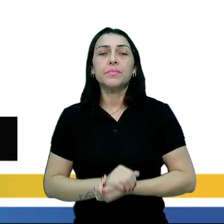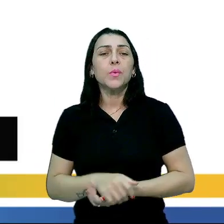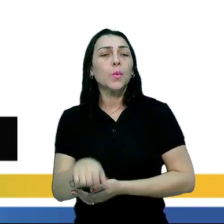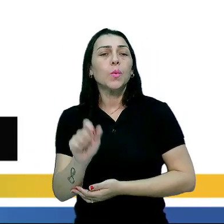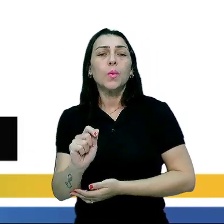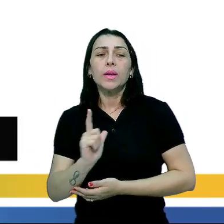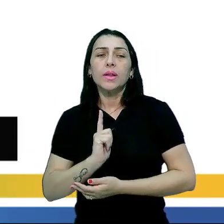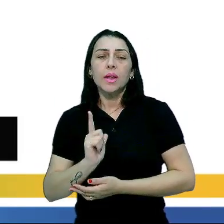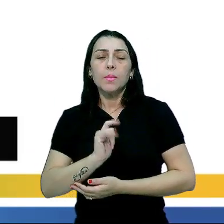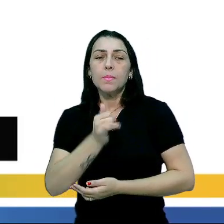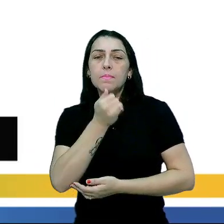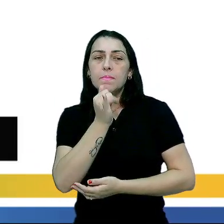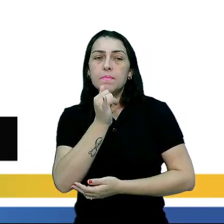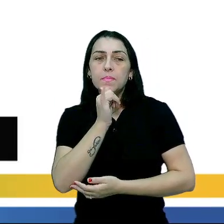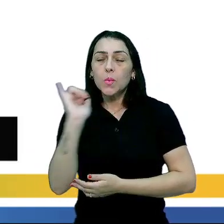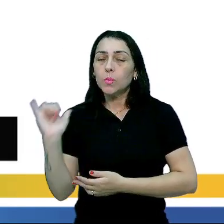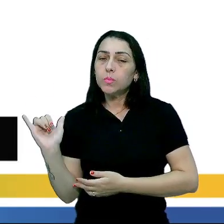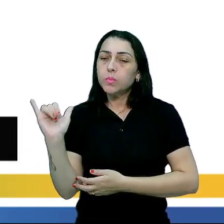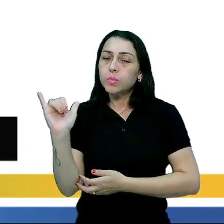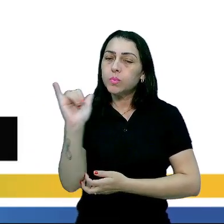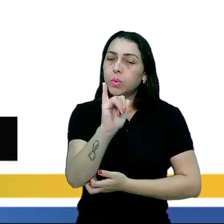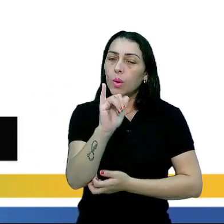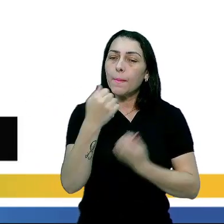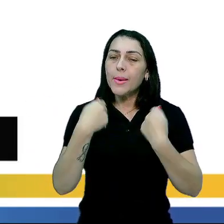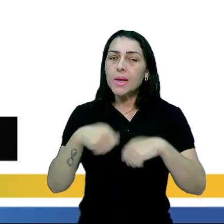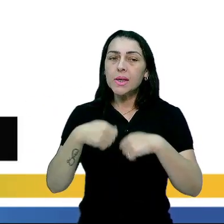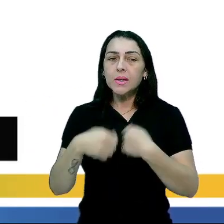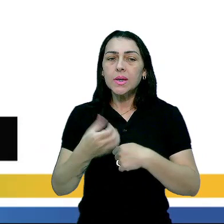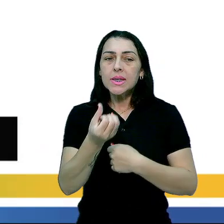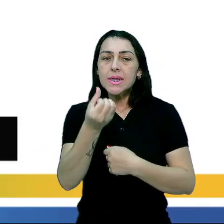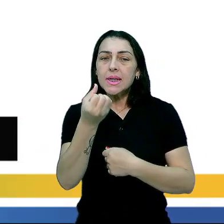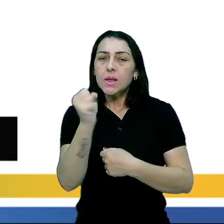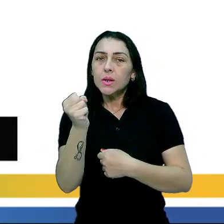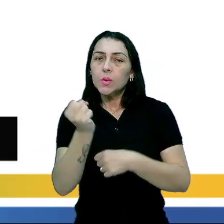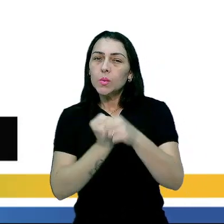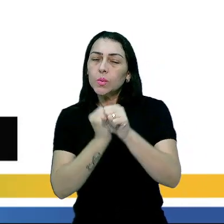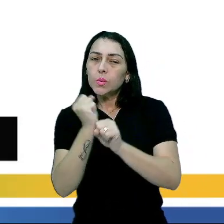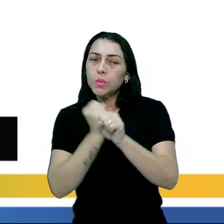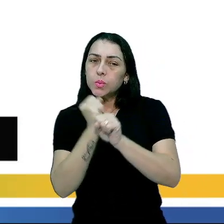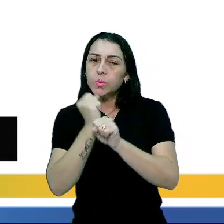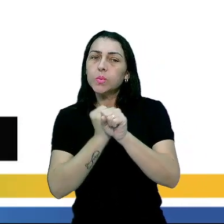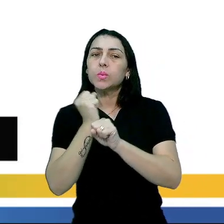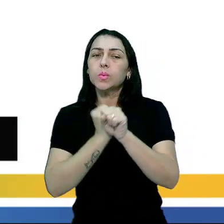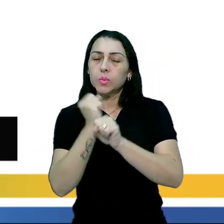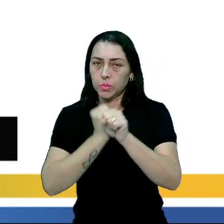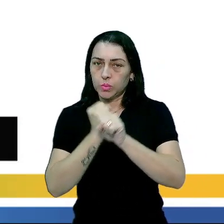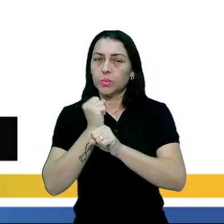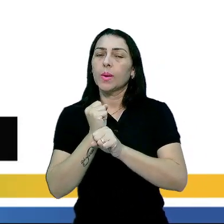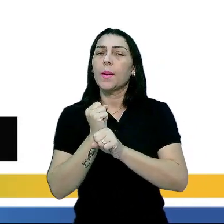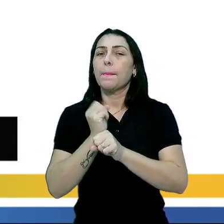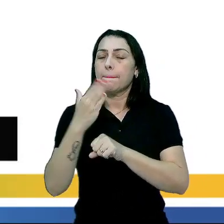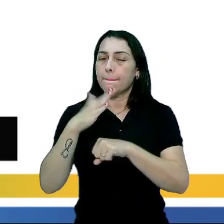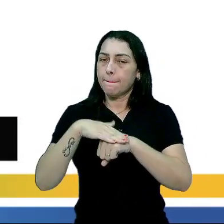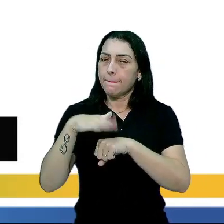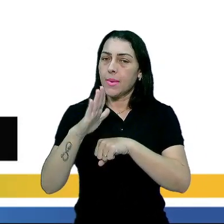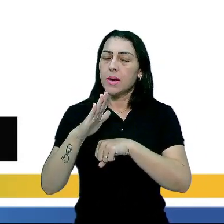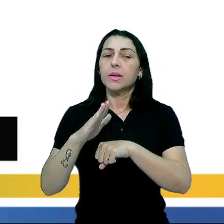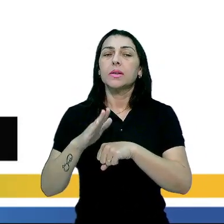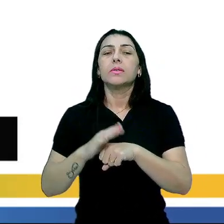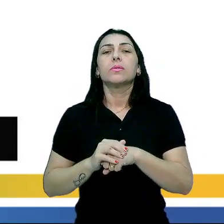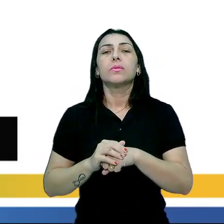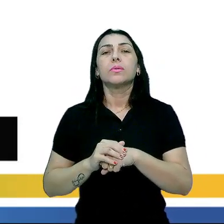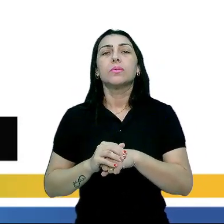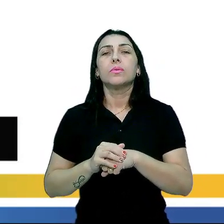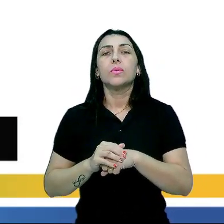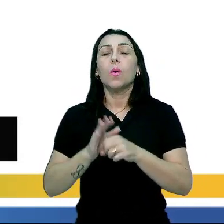nós temos aí? Por exemplo, o avião precisou 68 anos, 60 anos, um pouco mais.